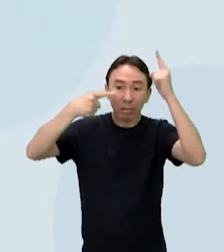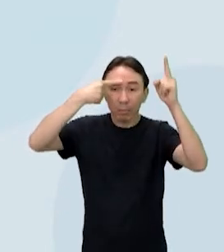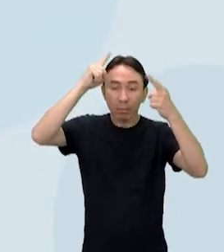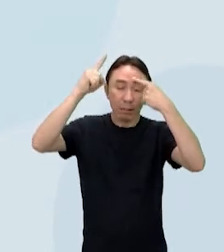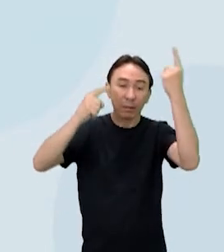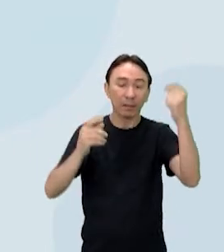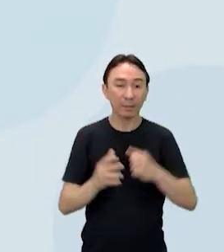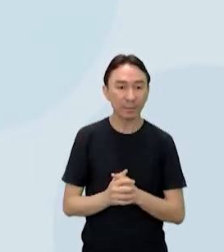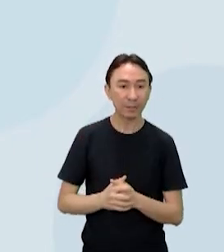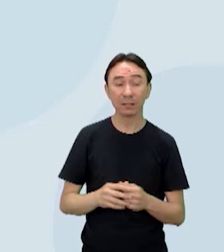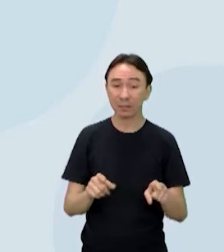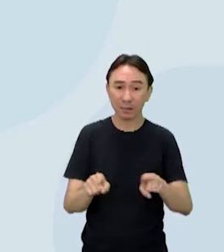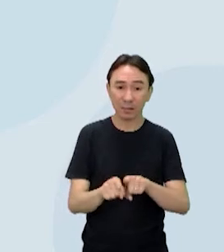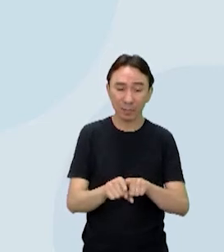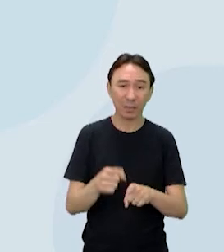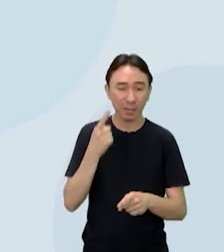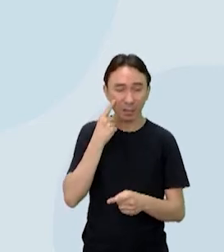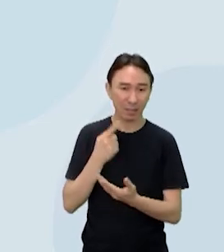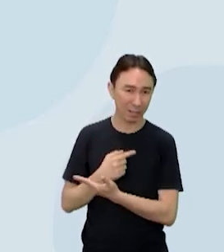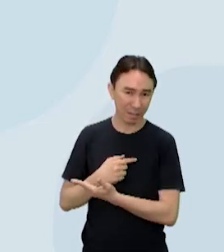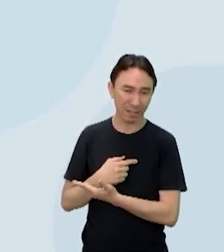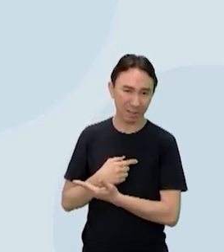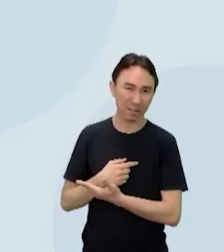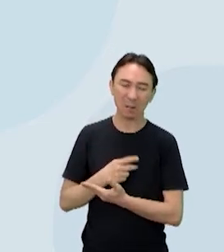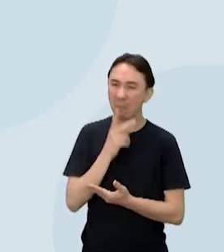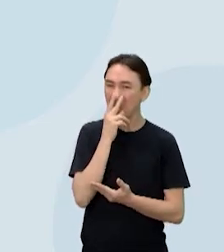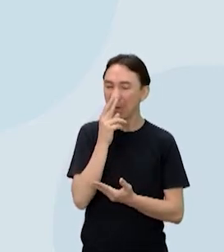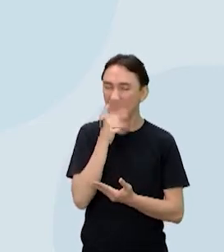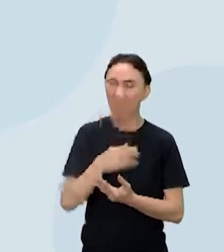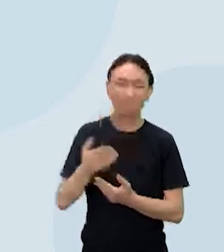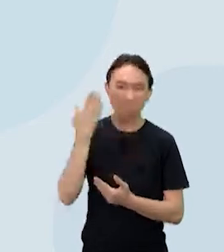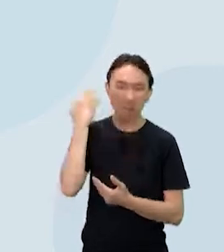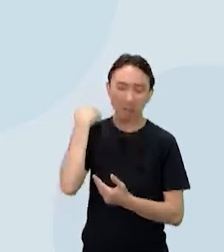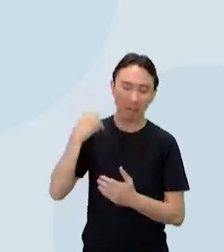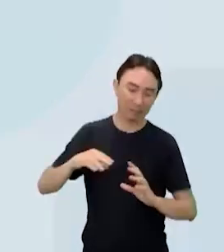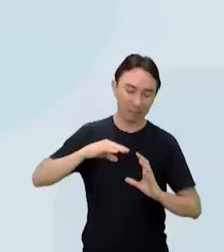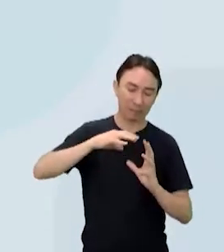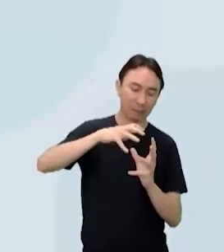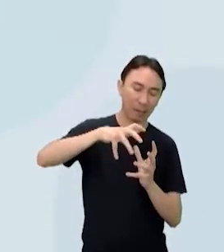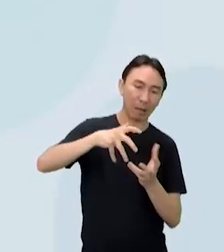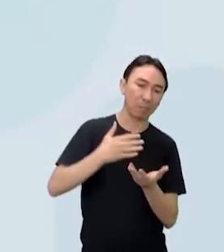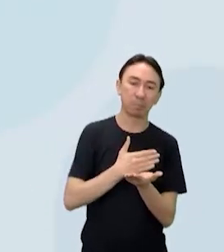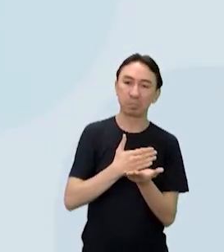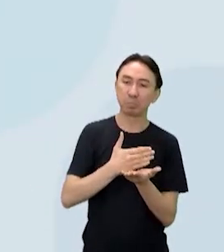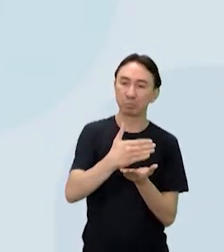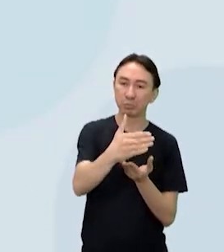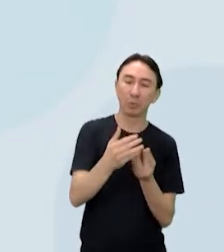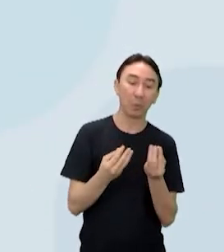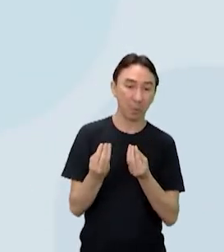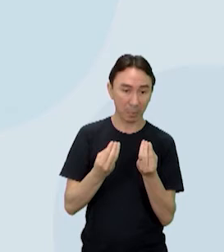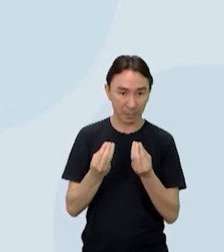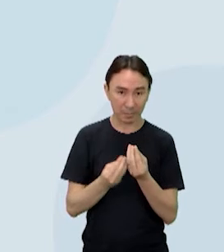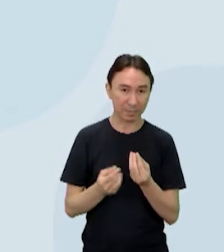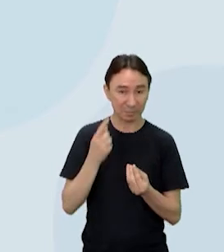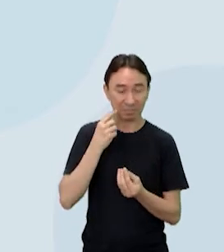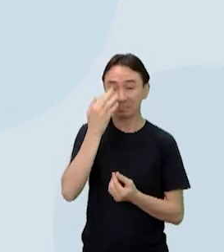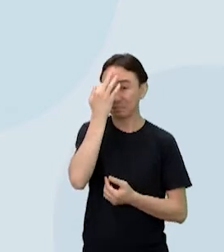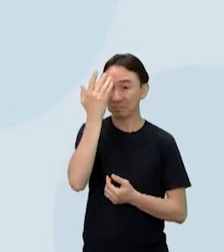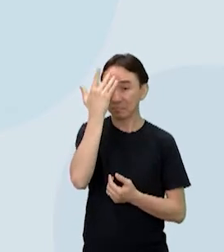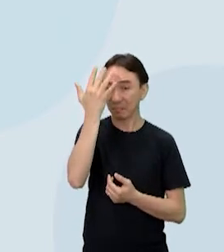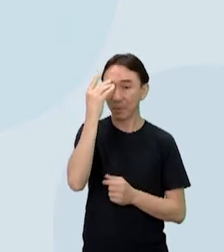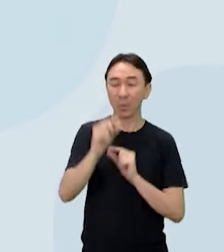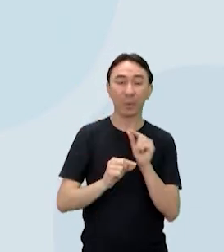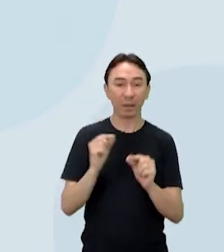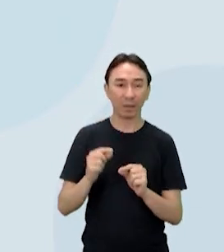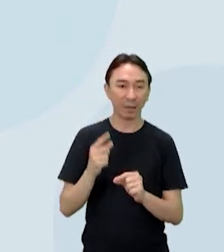um pouco da origem lá dos primórdios da Terra. Nessa teoria, então, ela diz que ao longo do tempo foram